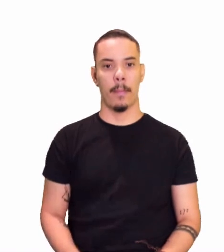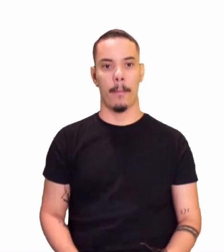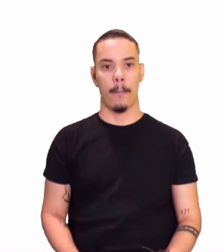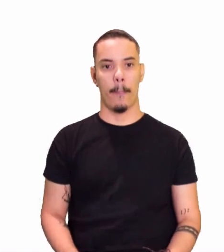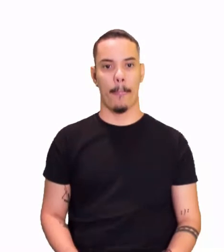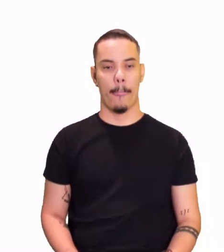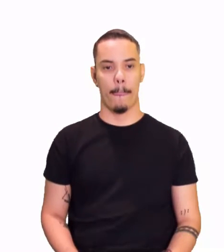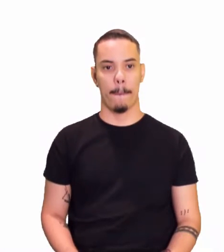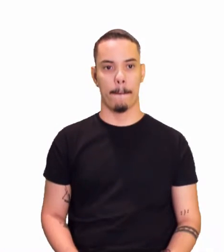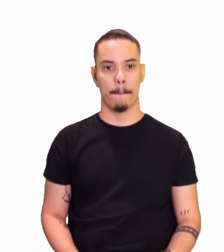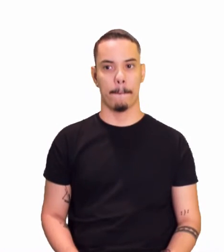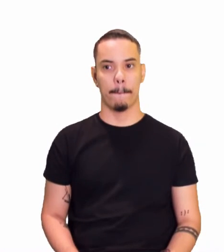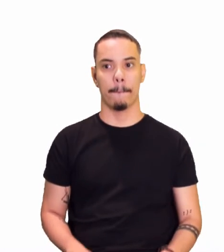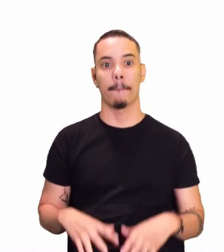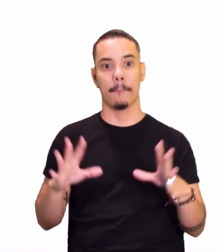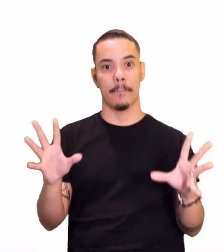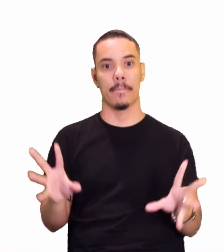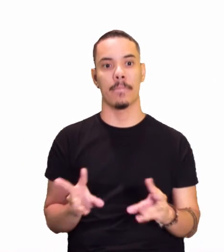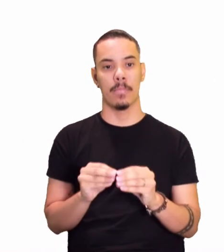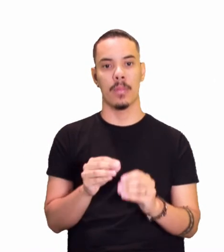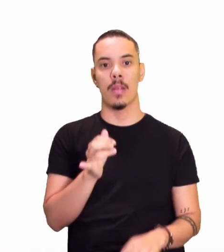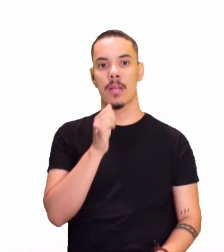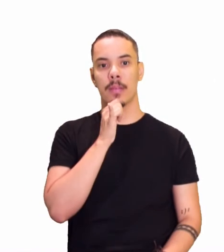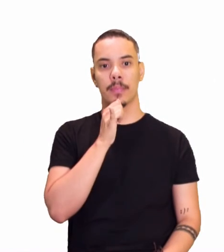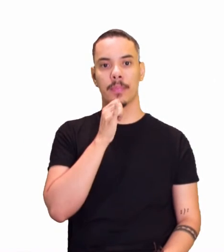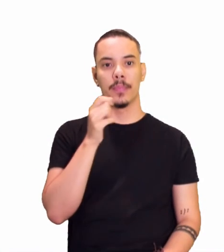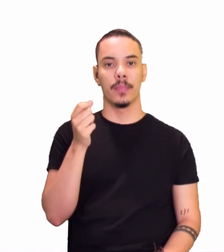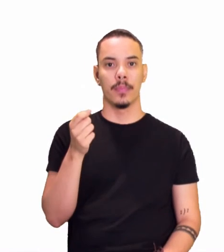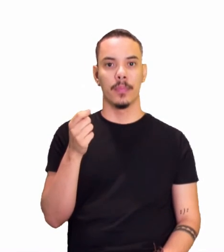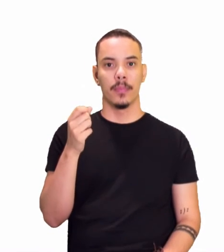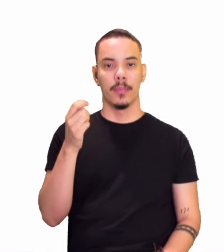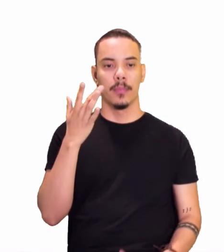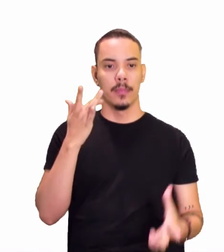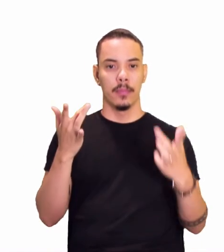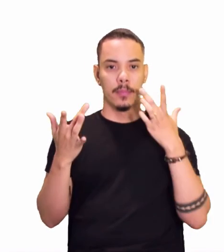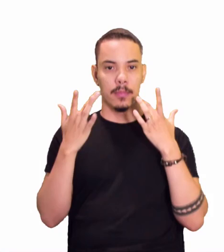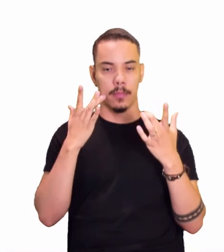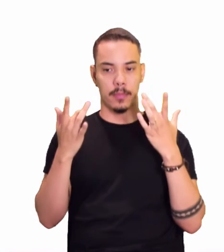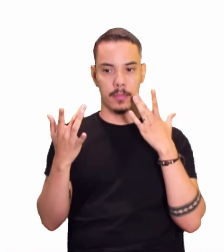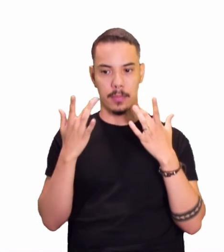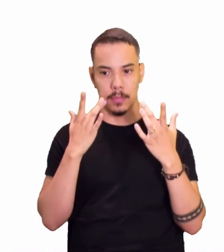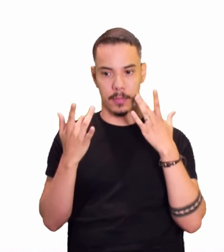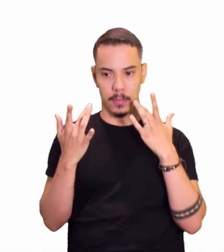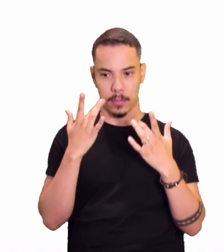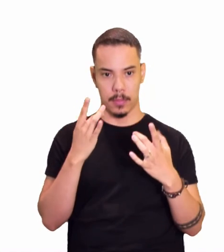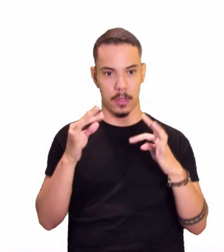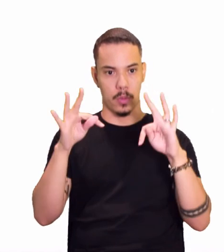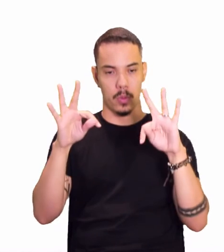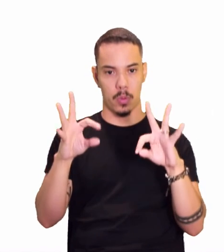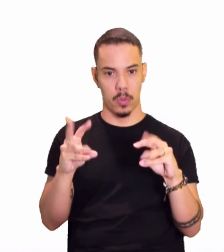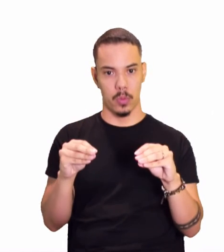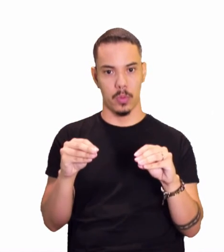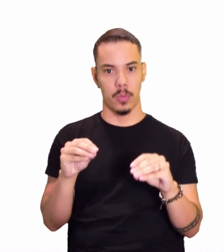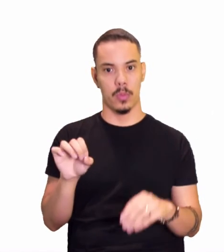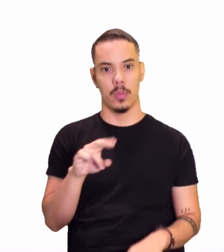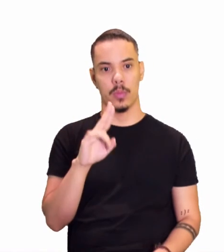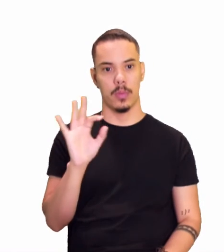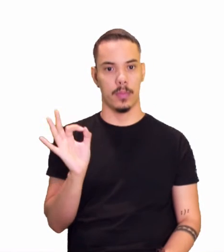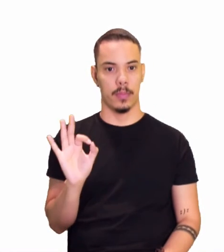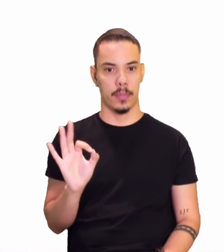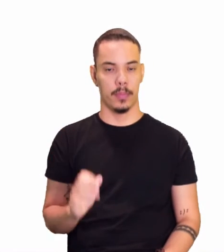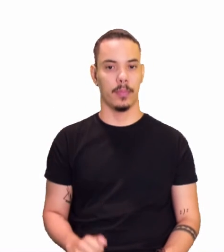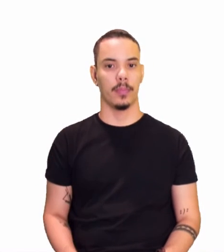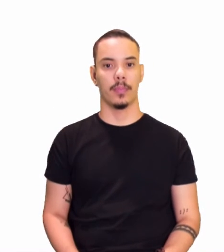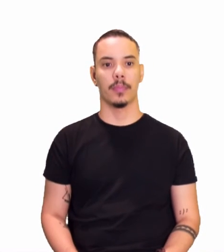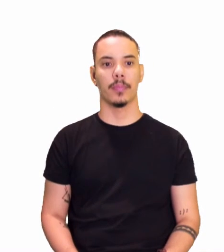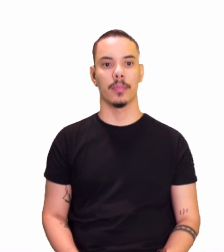Beleza. Então, assim, vamos ao exemplo do Teatro Vicentino. Todo Mundo e Ninguém, de Gil Vicente.